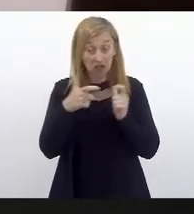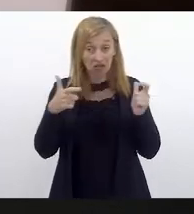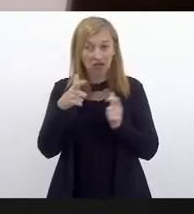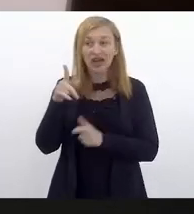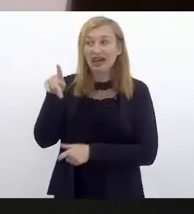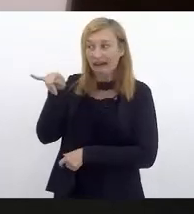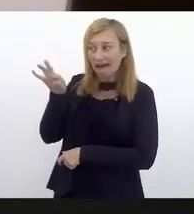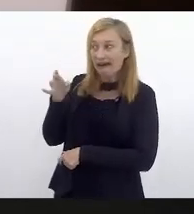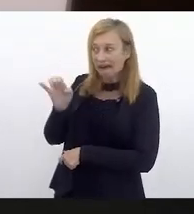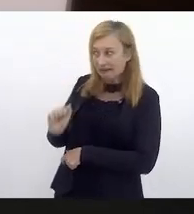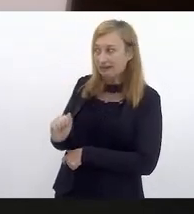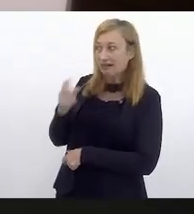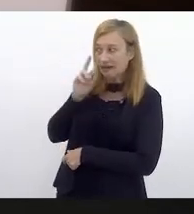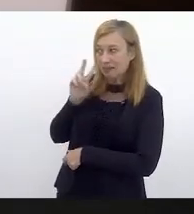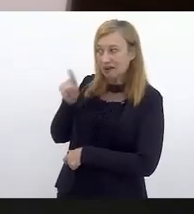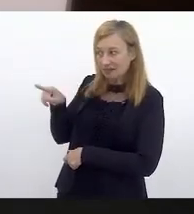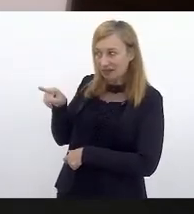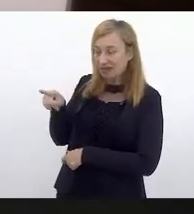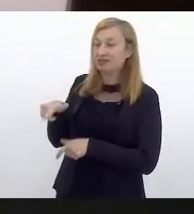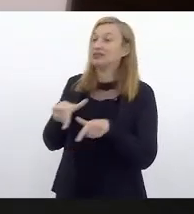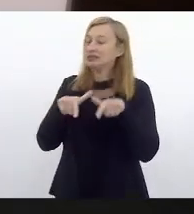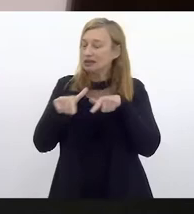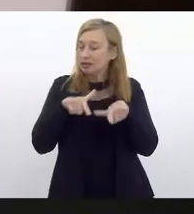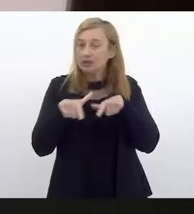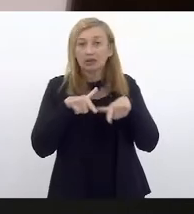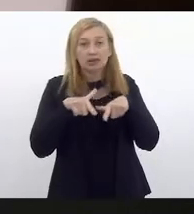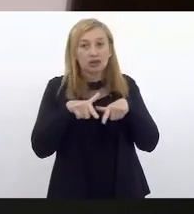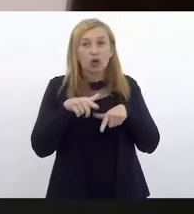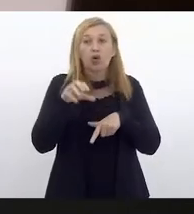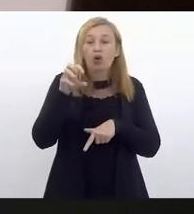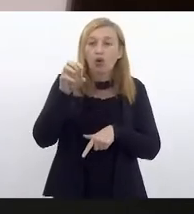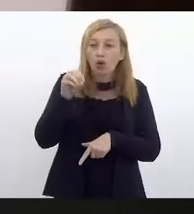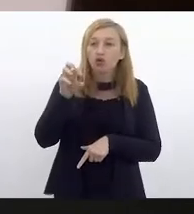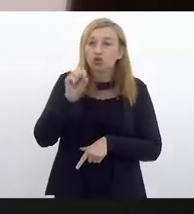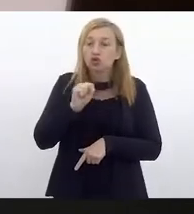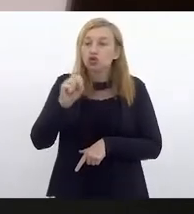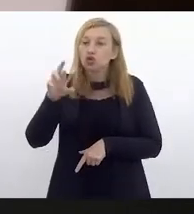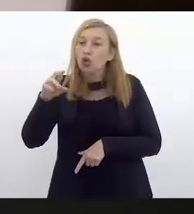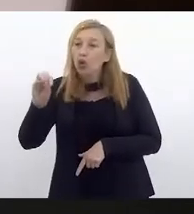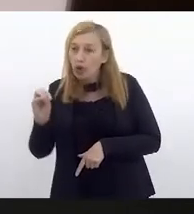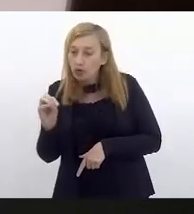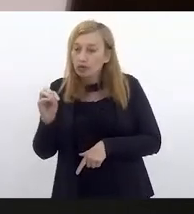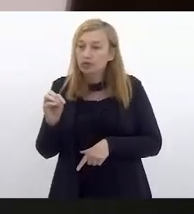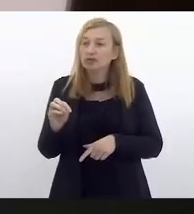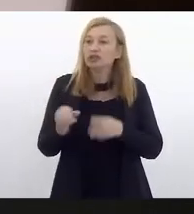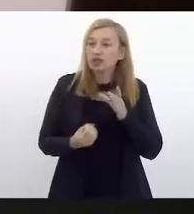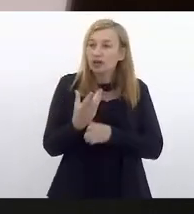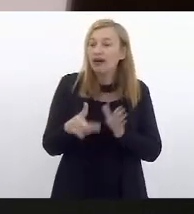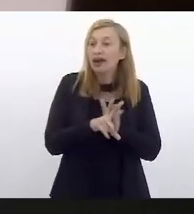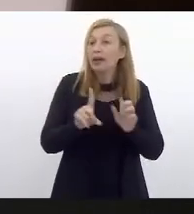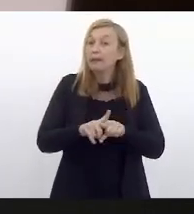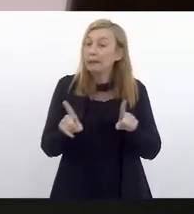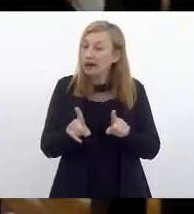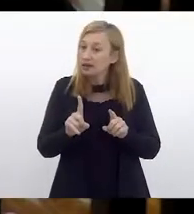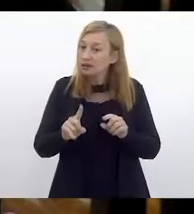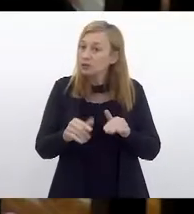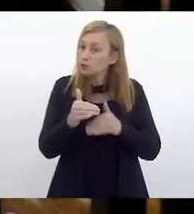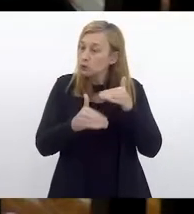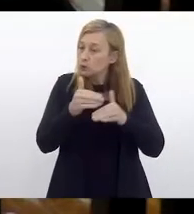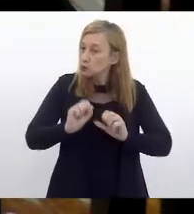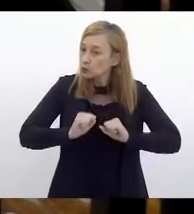lembrar. A gente trabalhou, o Osório, o autor da lei, mas a gente deu muito suporte para que ela fosse